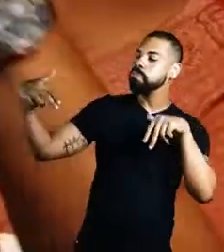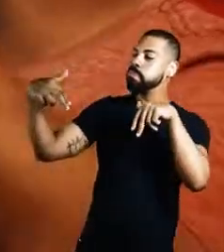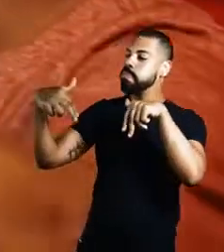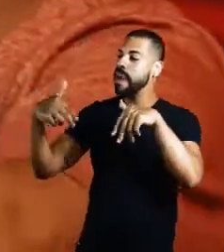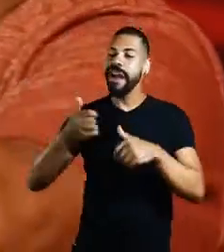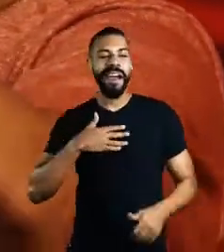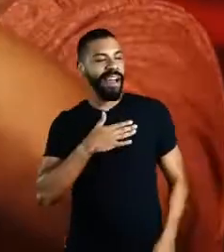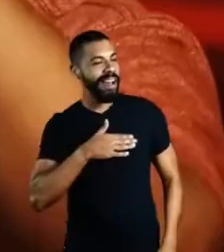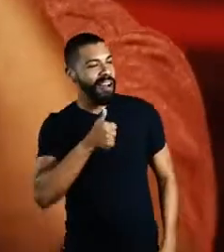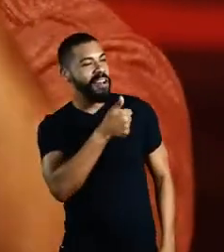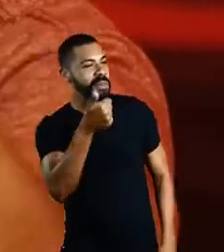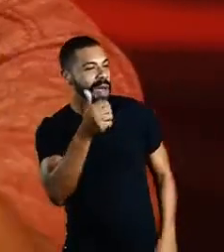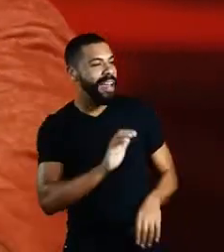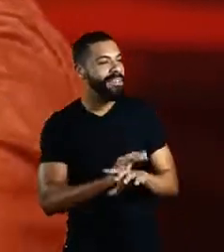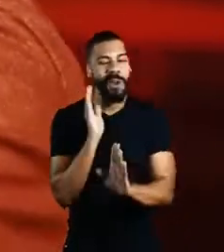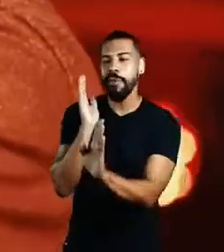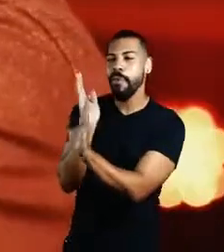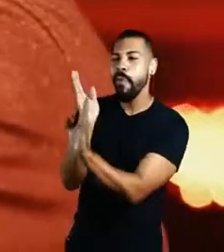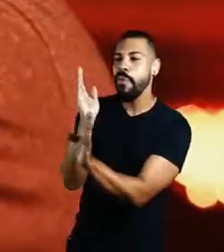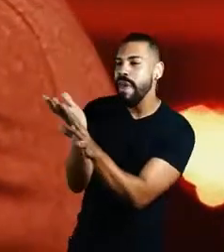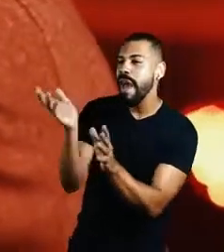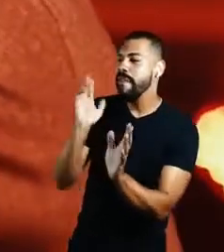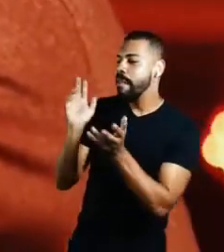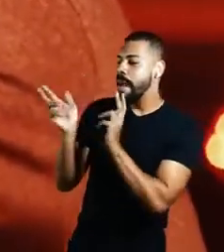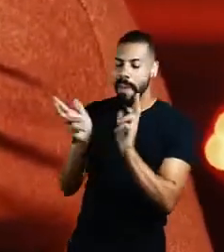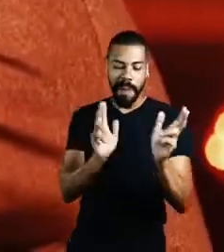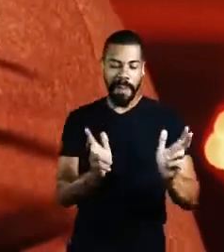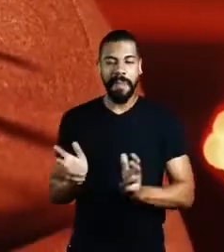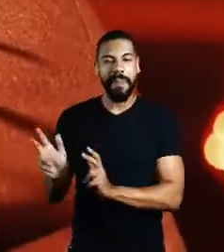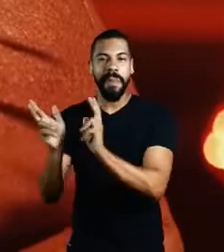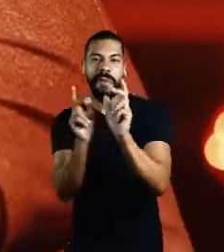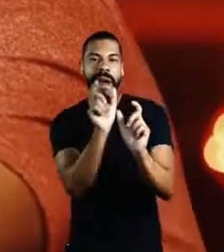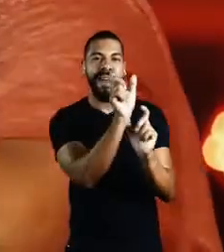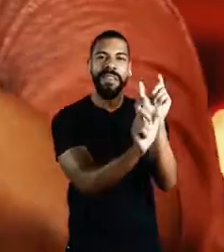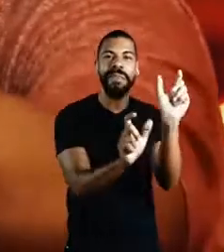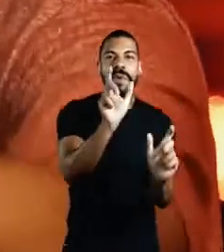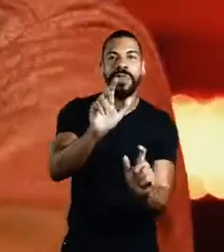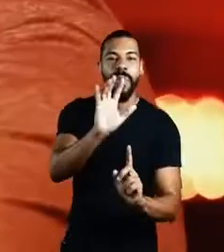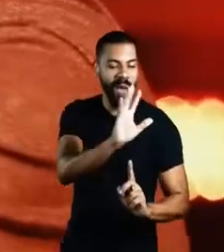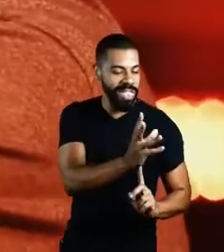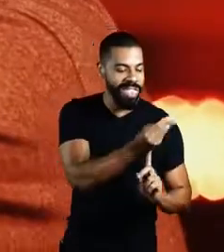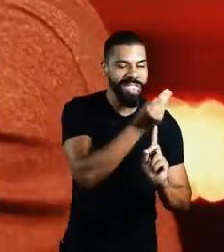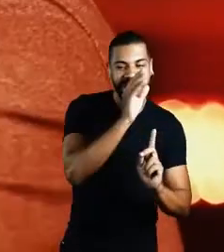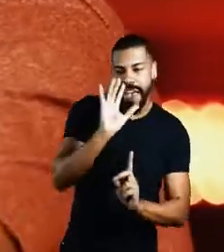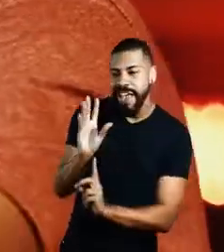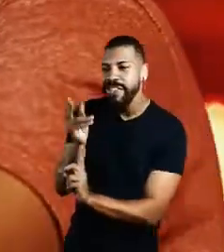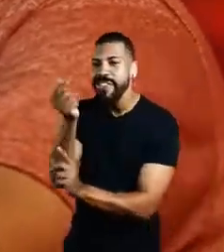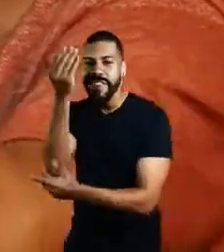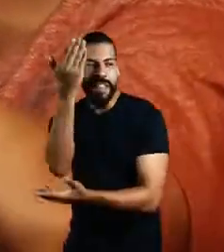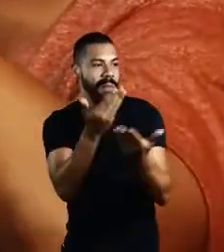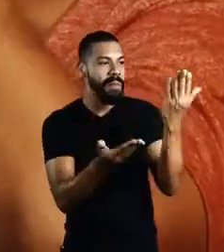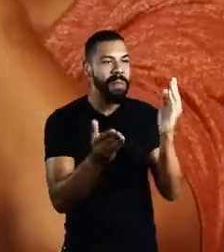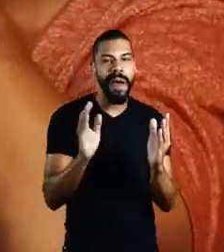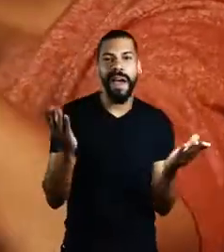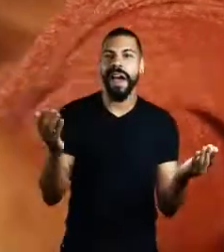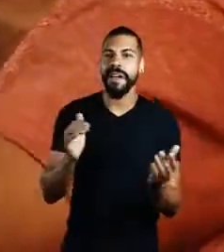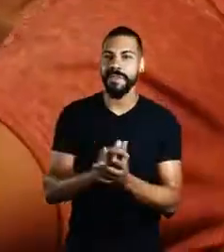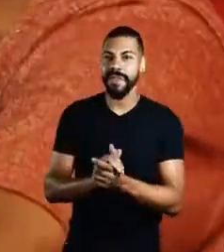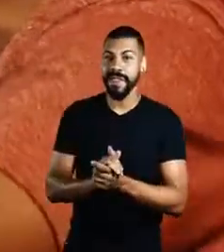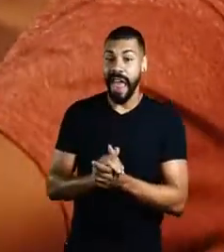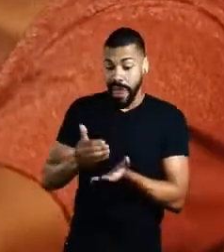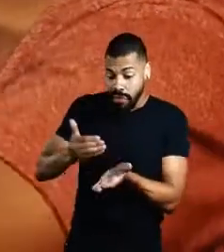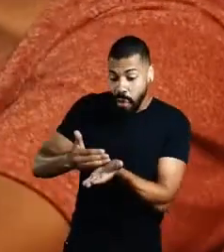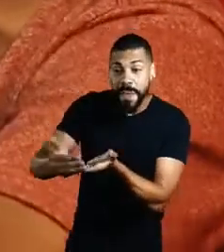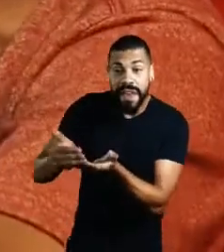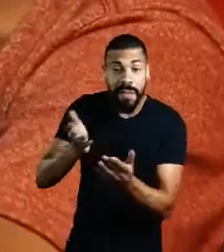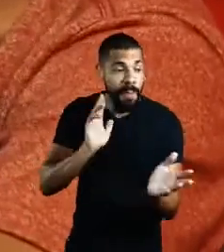você ia, encontrava um monte de artistas na padaria, nos bares. Então, quer dizer, a gente